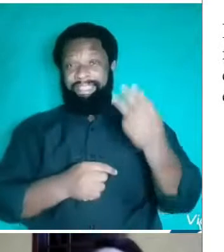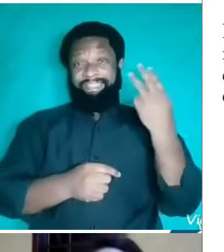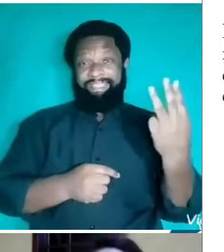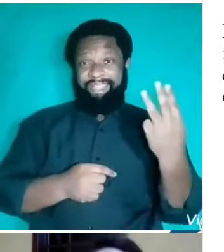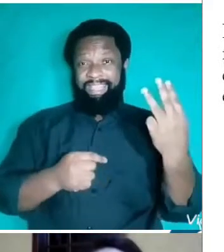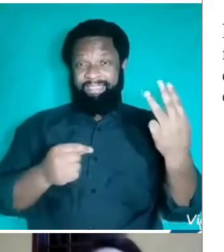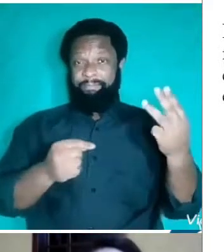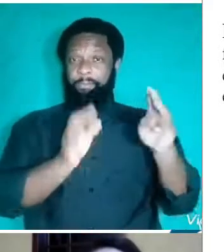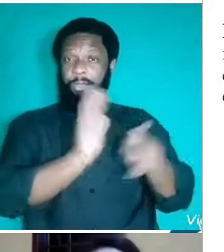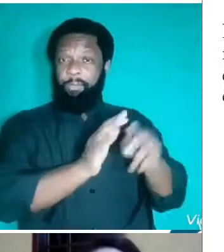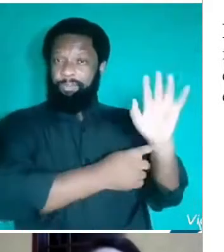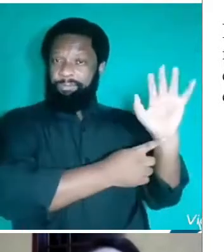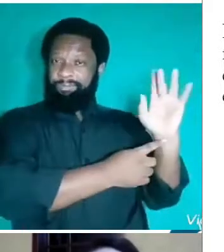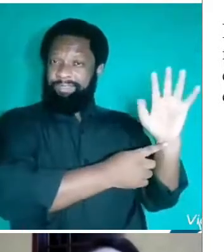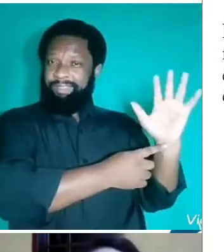mão,